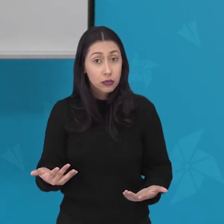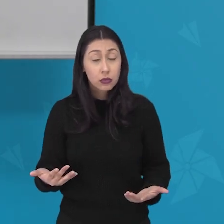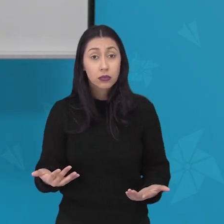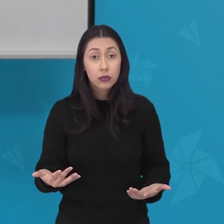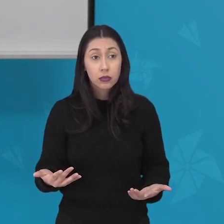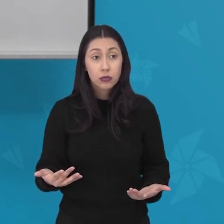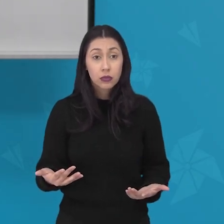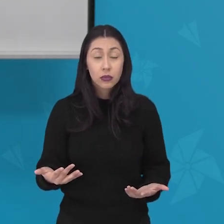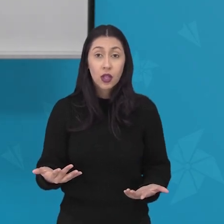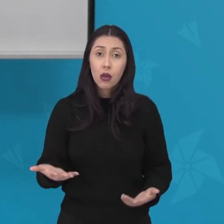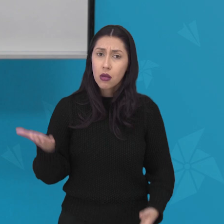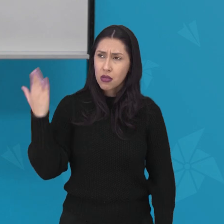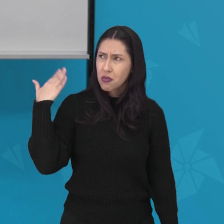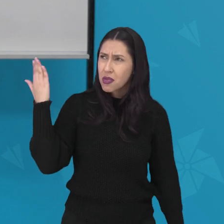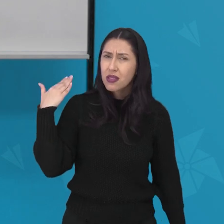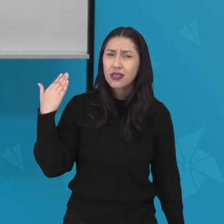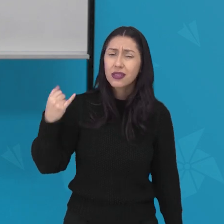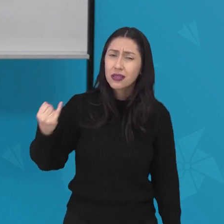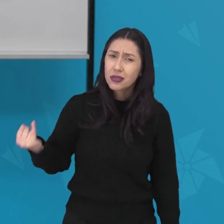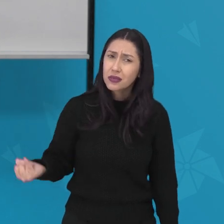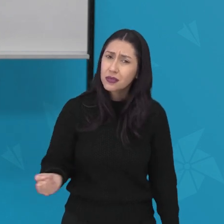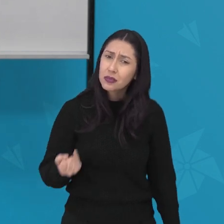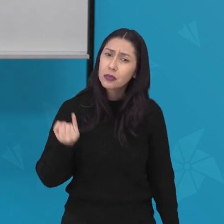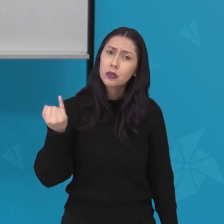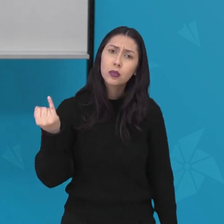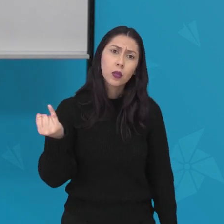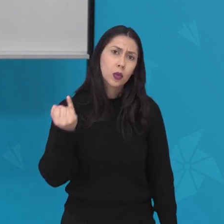Isso tinha uma importância